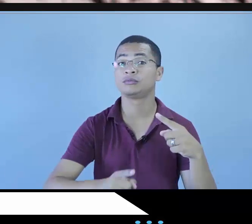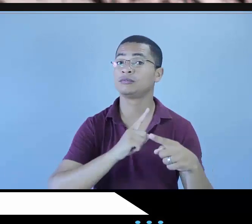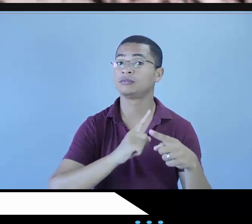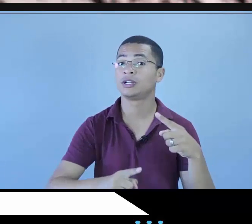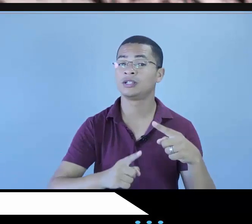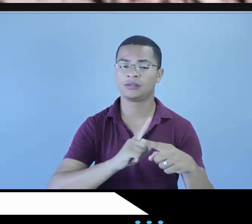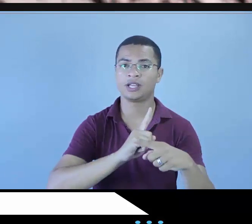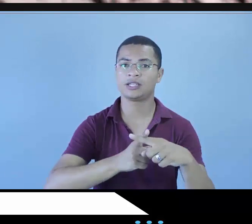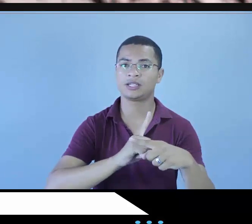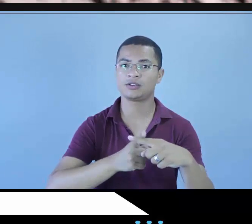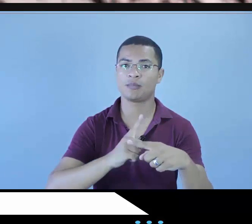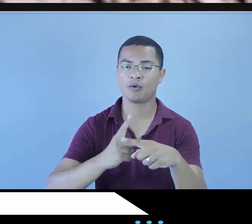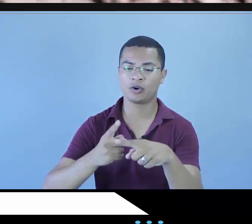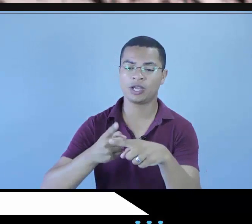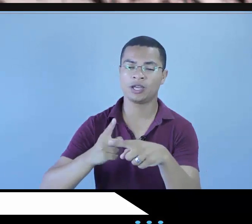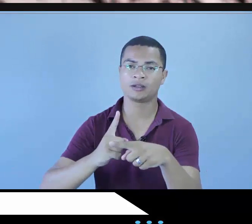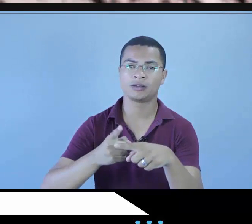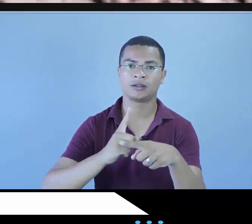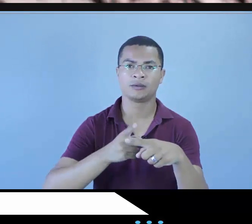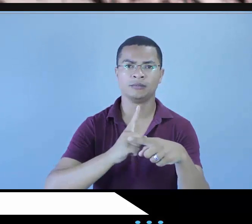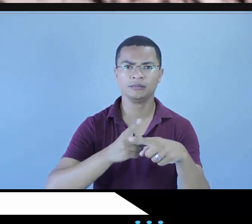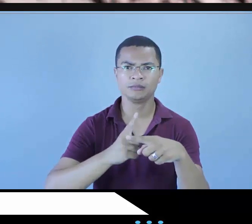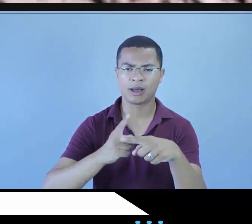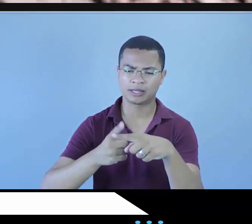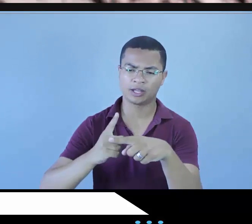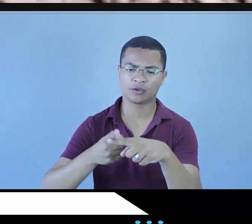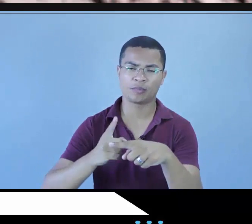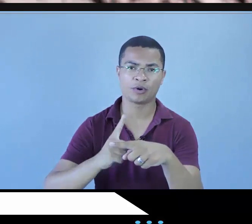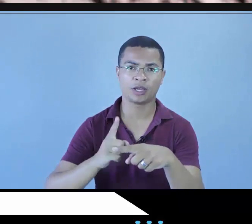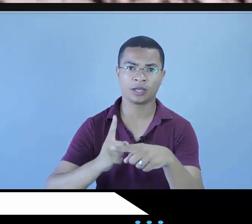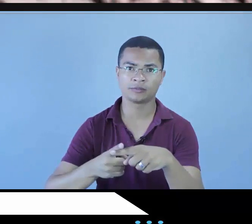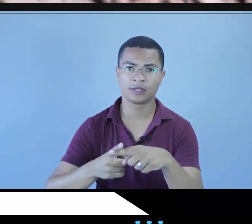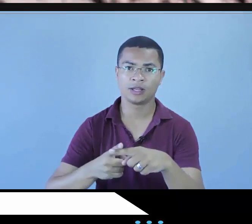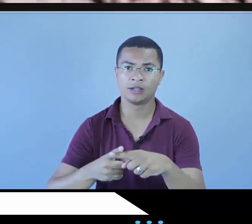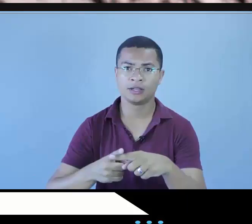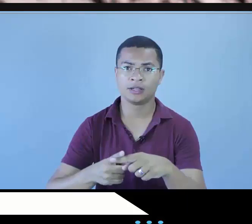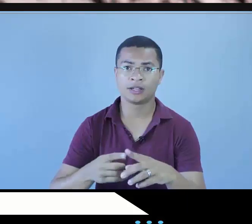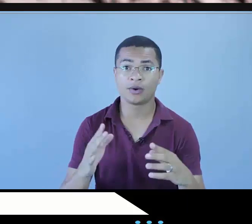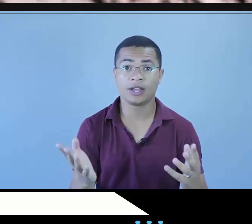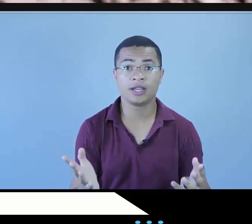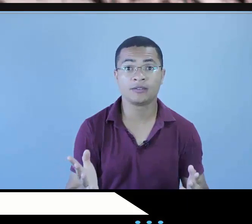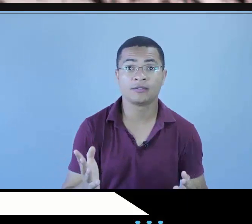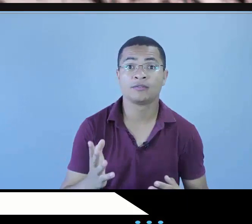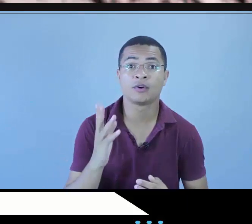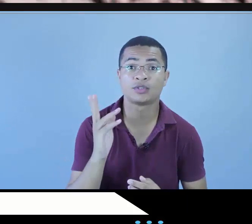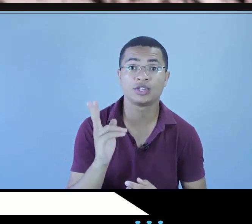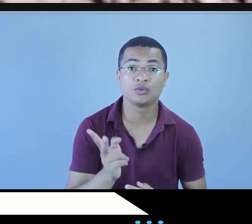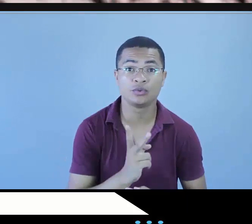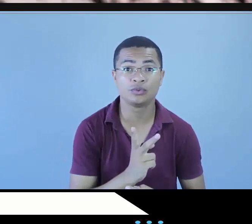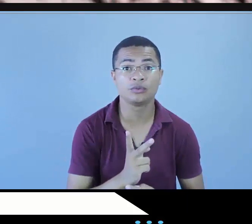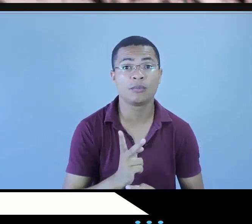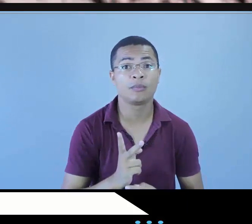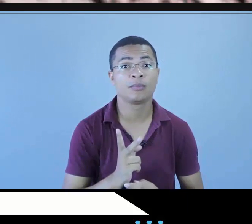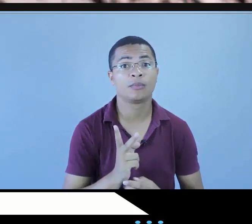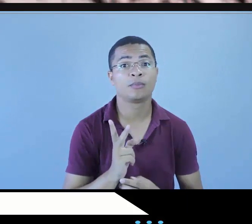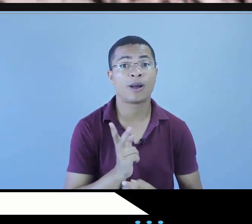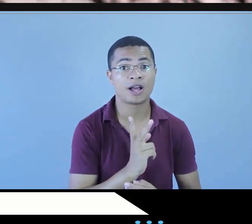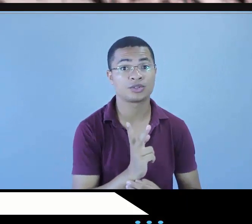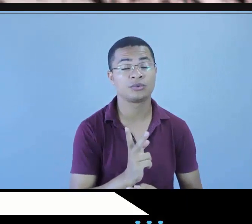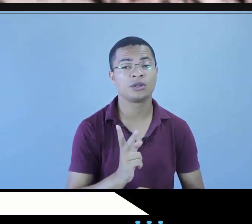proibido. Então tem que ser assim, ó, por quê? Batendo, ó, por quê? Então aí foi o